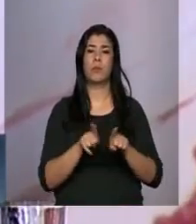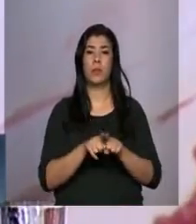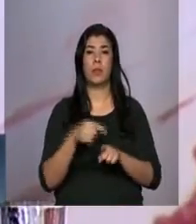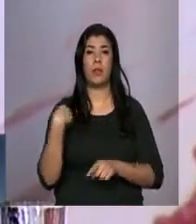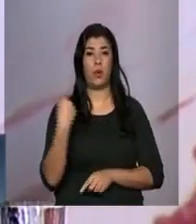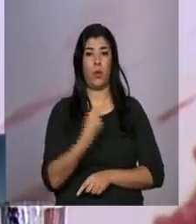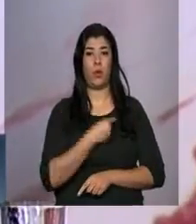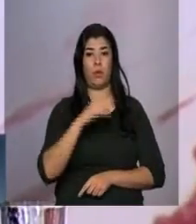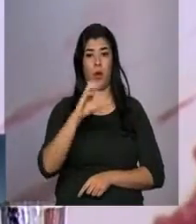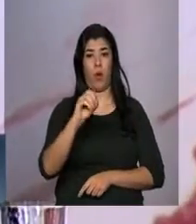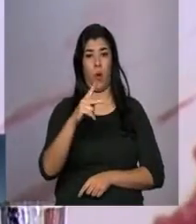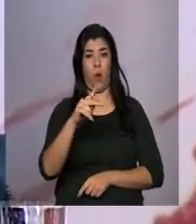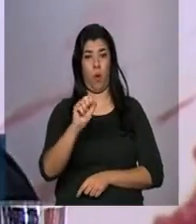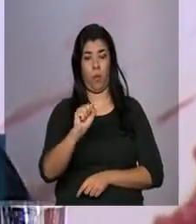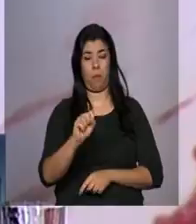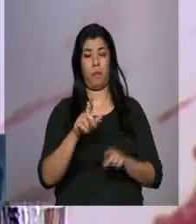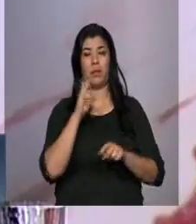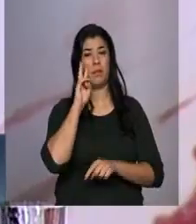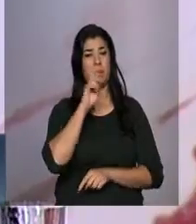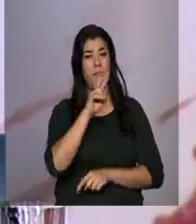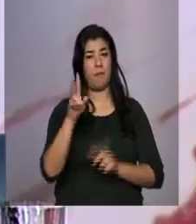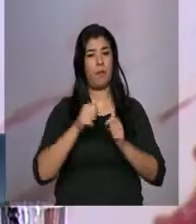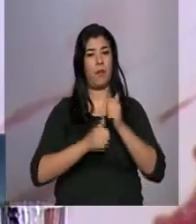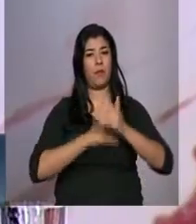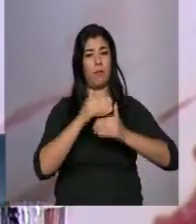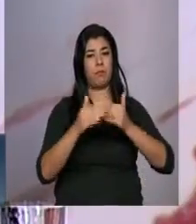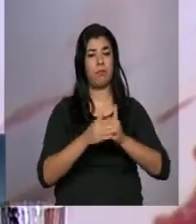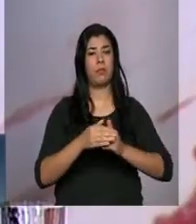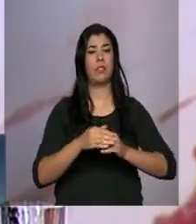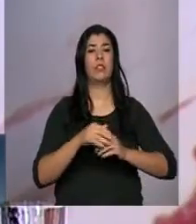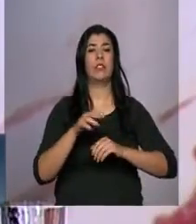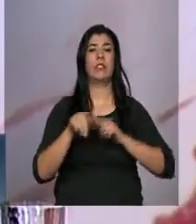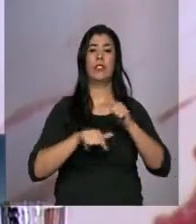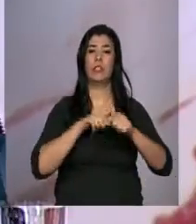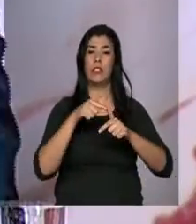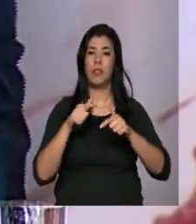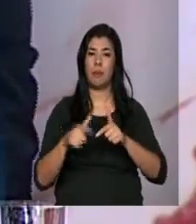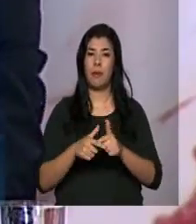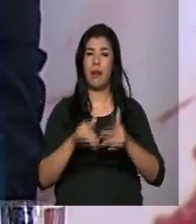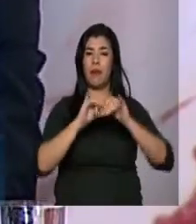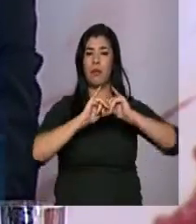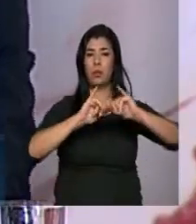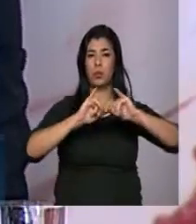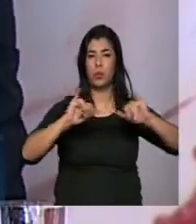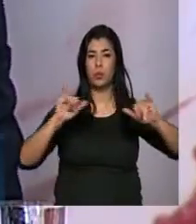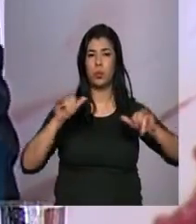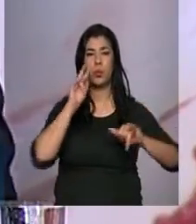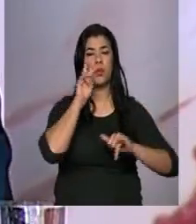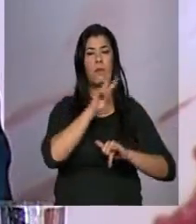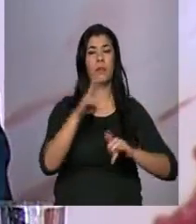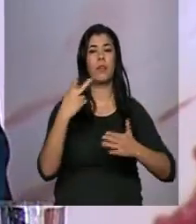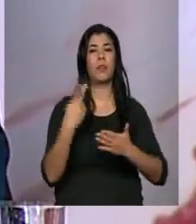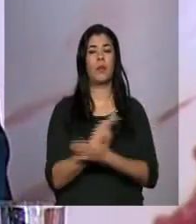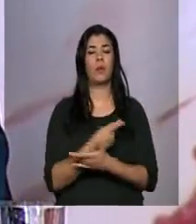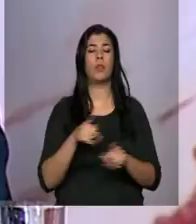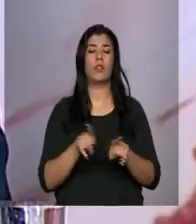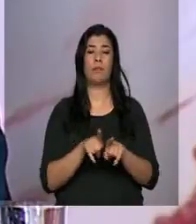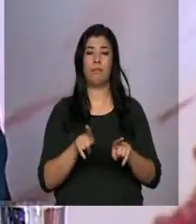OPAS, é uma honra acompanhar sempre esses processos de trabalho nos países, onde a gente passa e